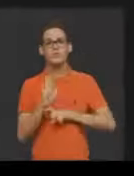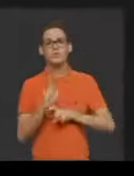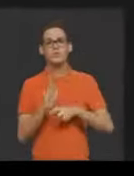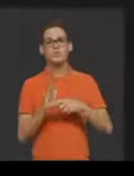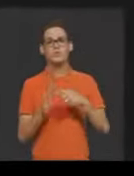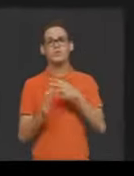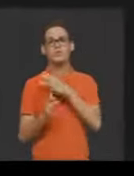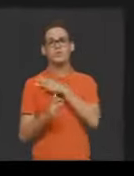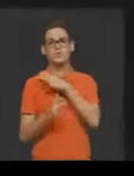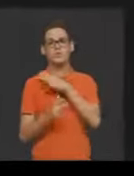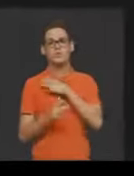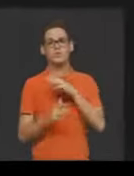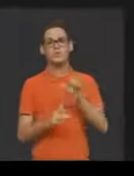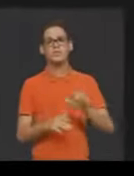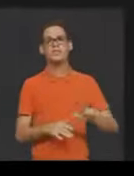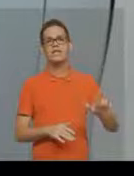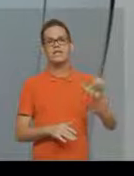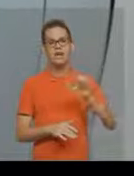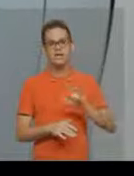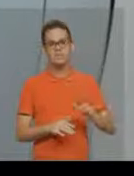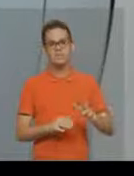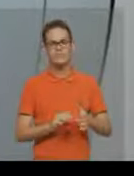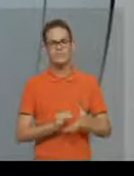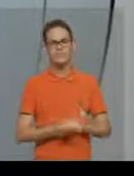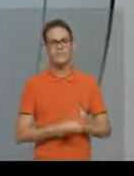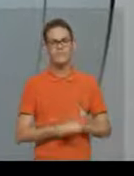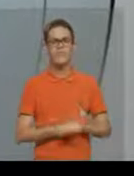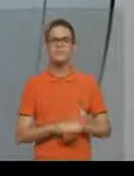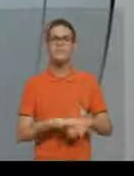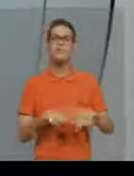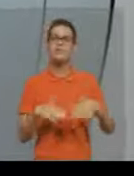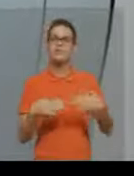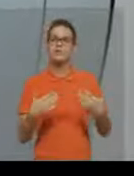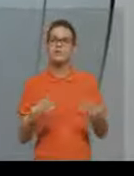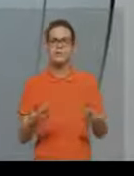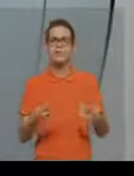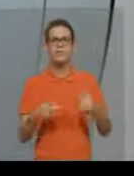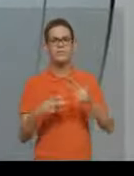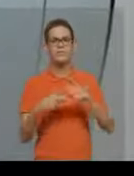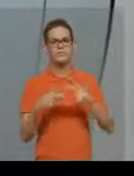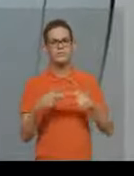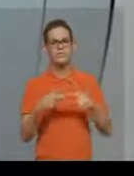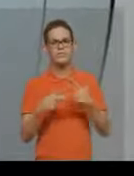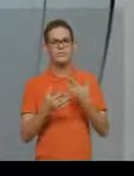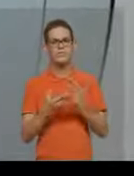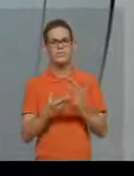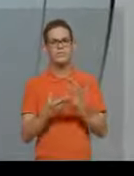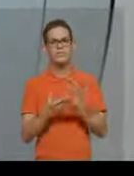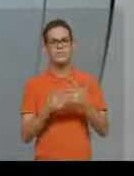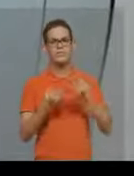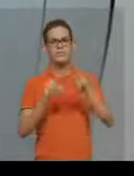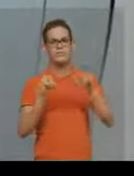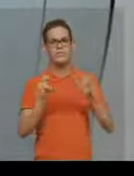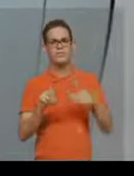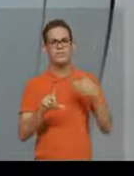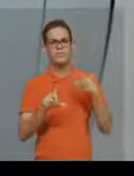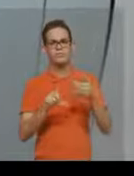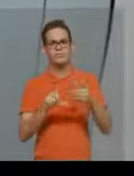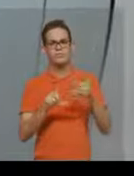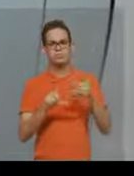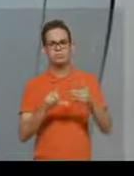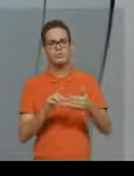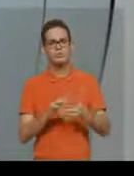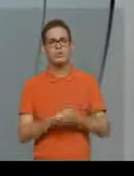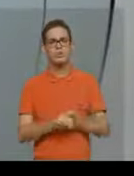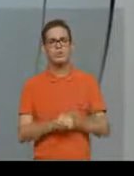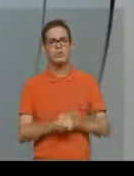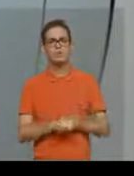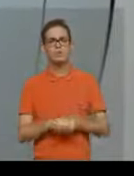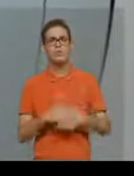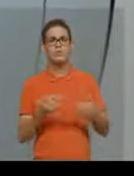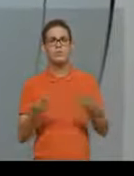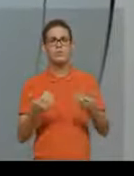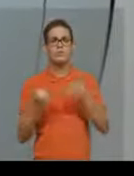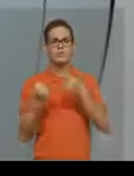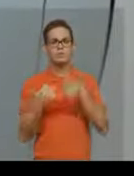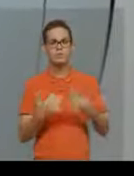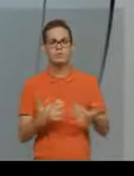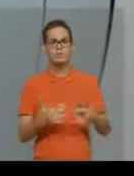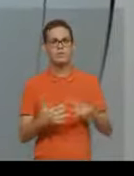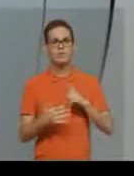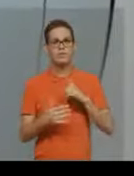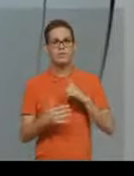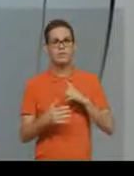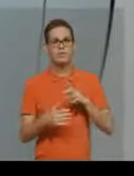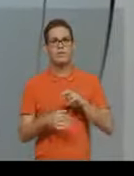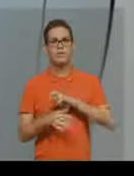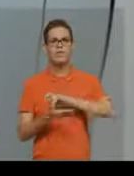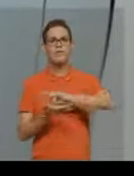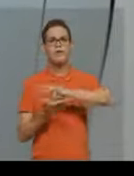3º ano. Beleza. Que como as 2 aulas foi do texto literário, eu diria que tem os vários